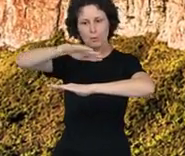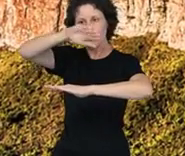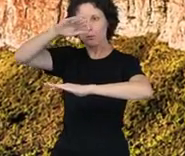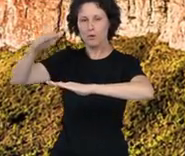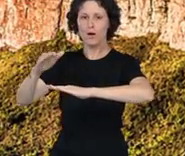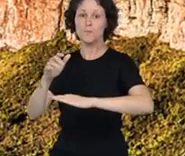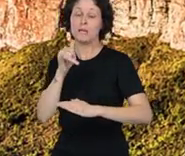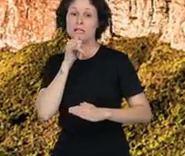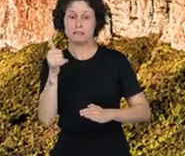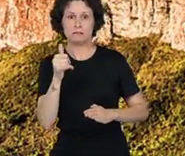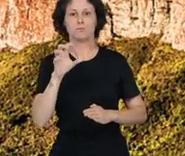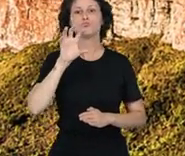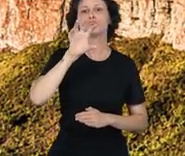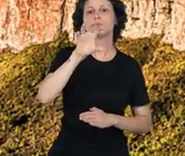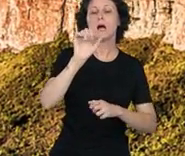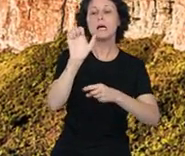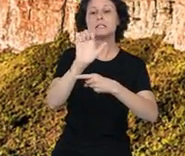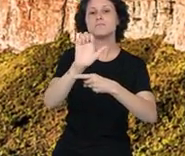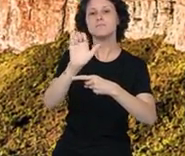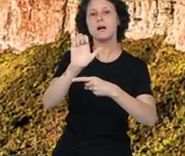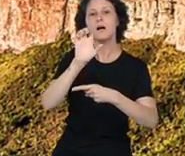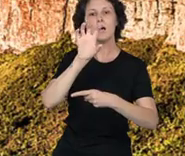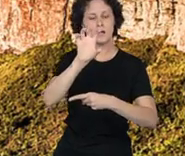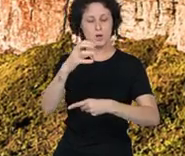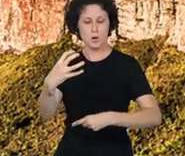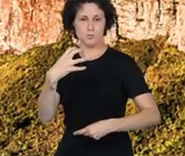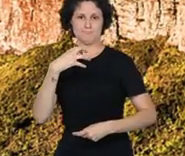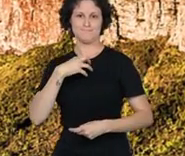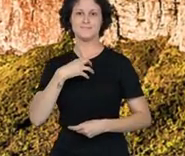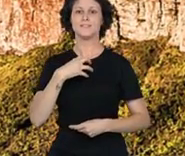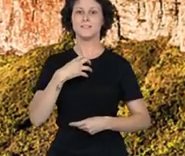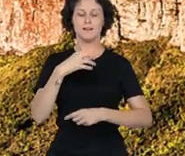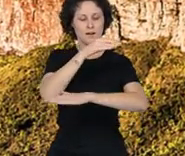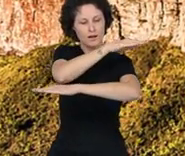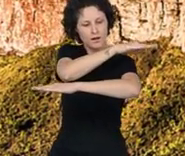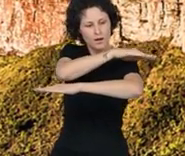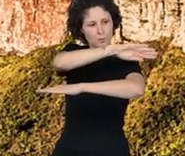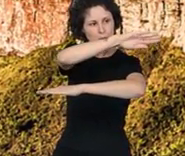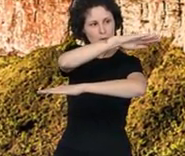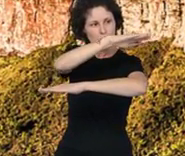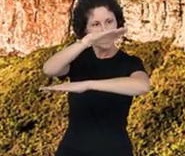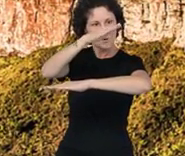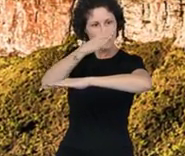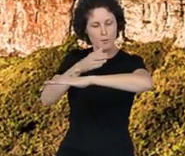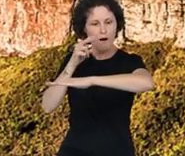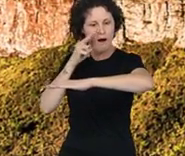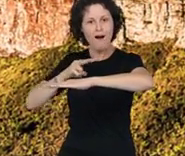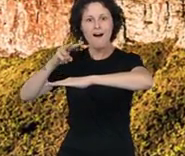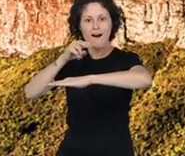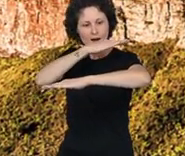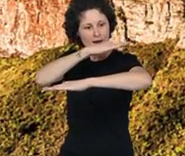Chapada Diamantina se localiza no Planalto Atlântico. Mas por que é uma chapada? Olha só o topo como